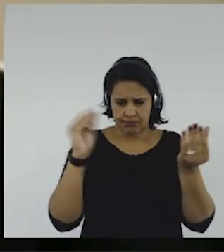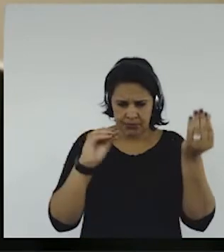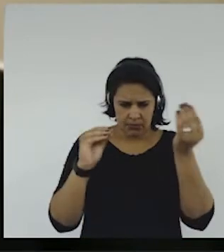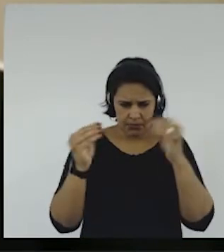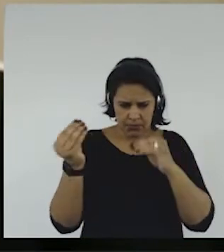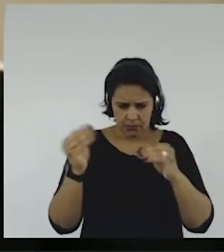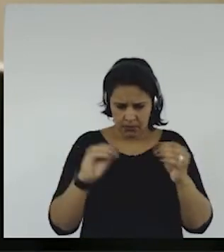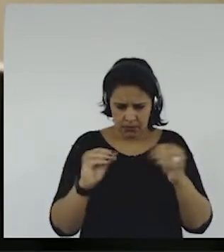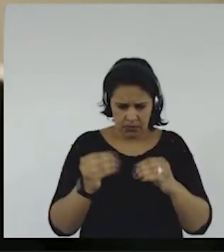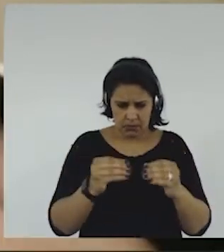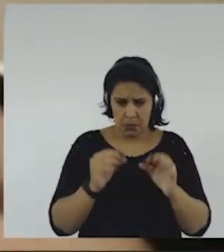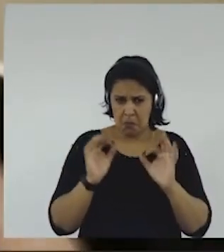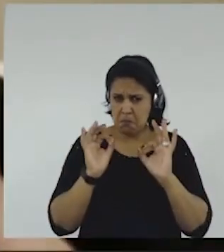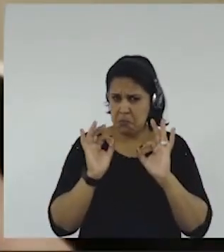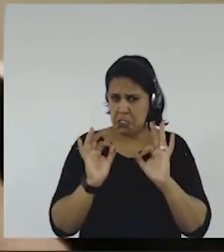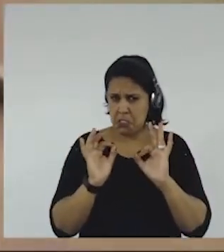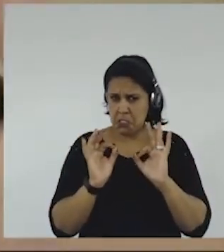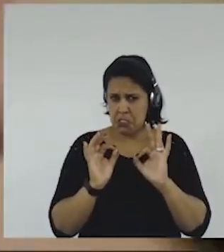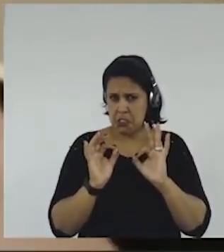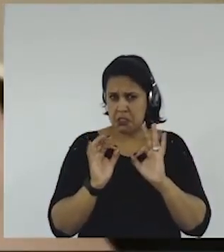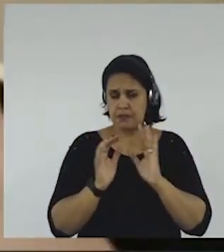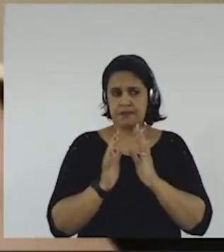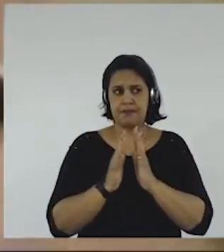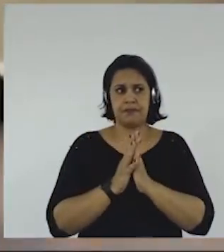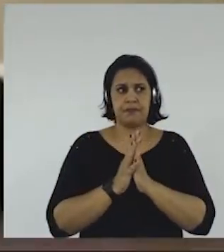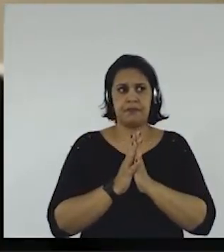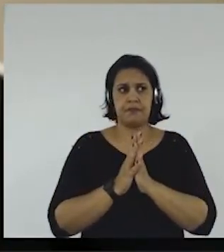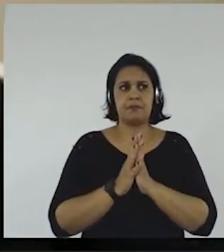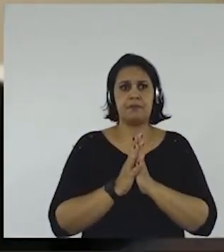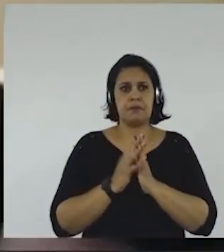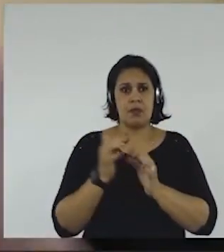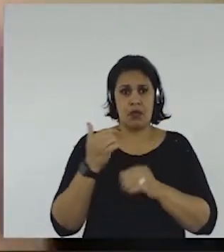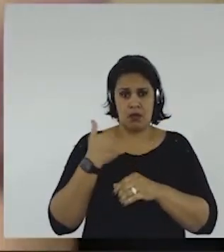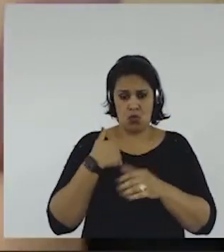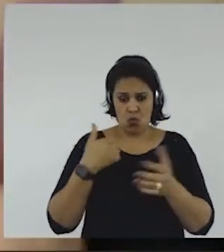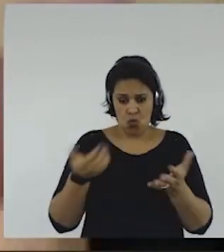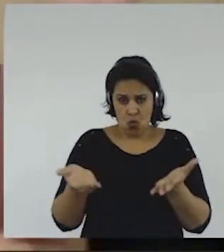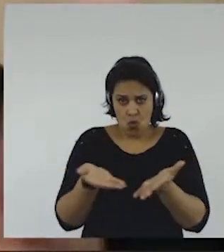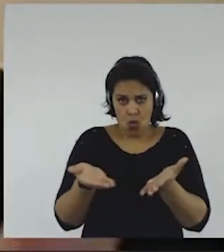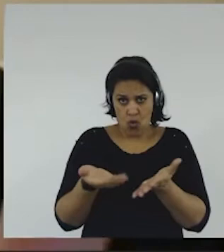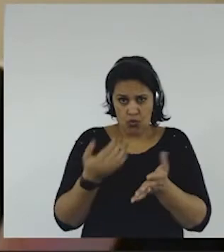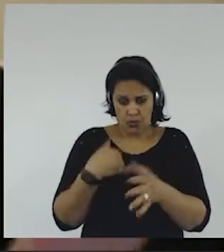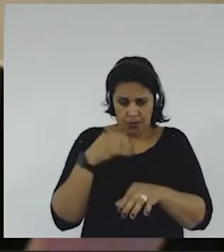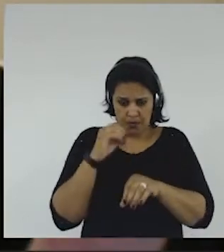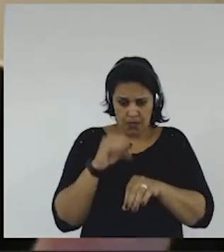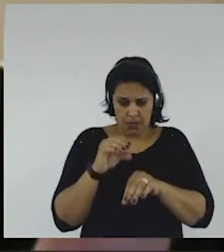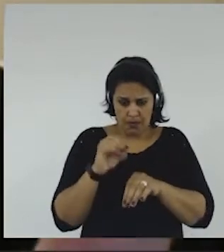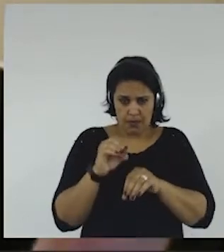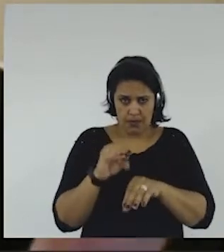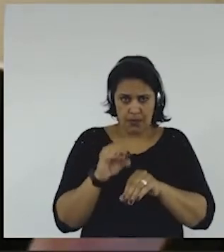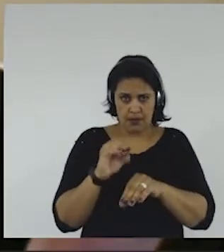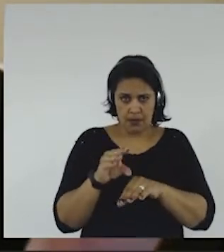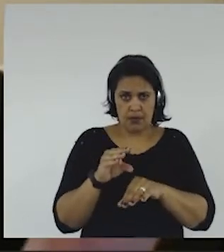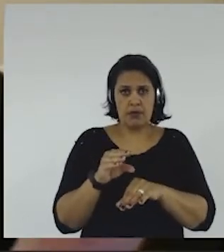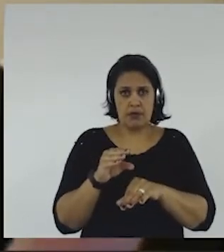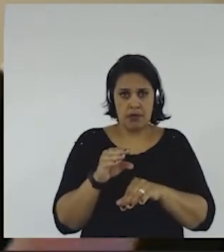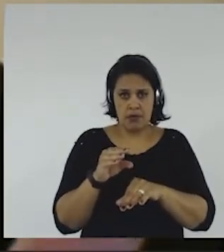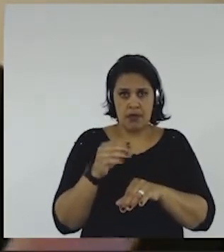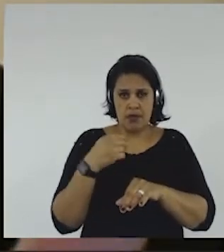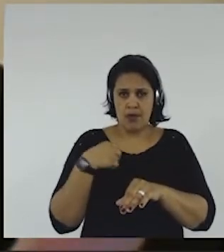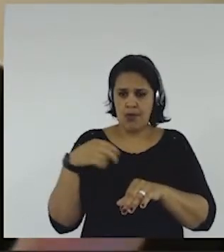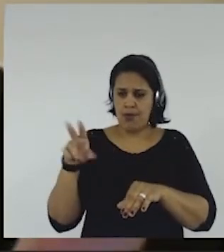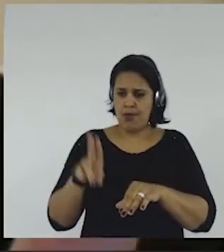grande. Ainda hoje, eu leciono e confiro nas minhas aulas